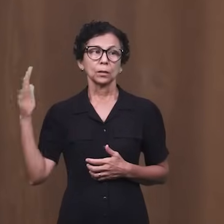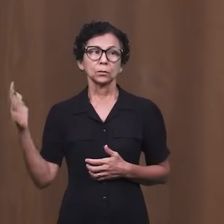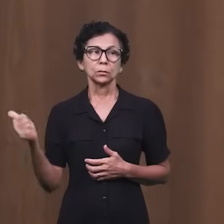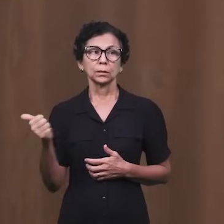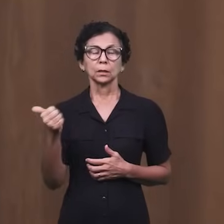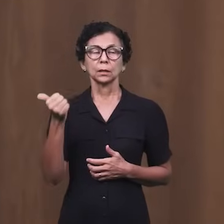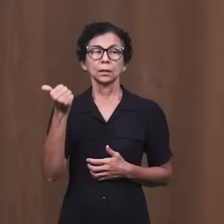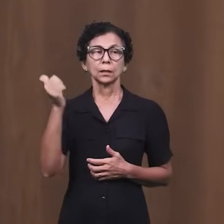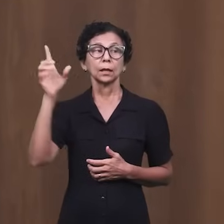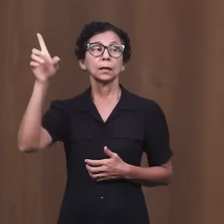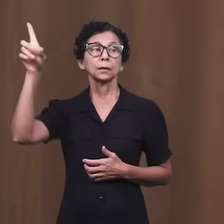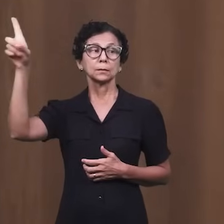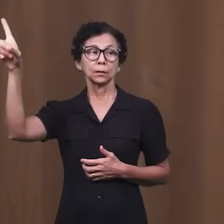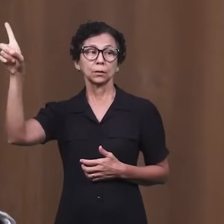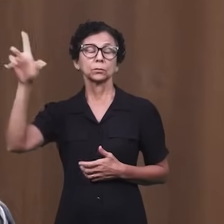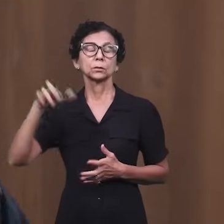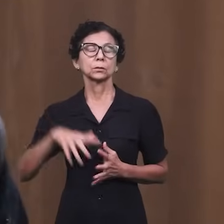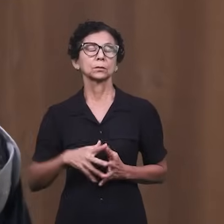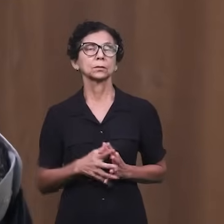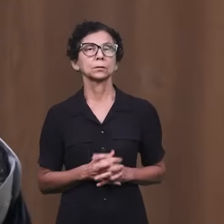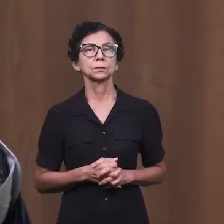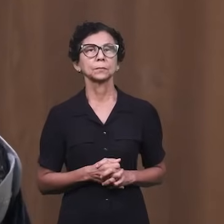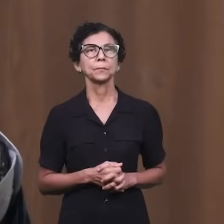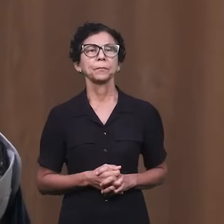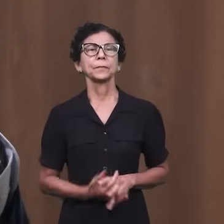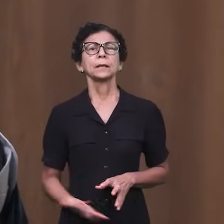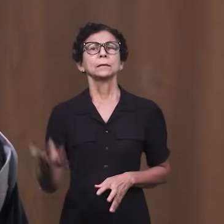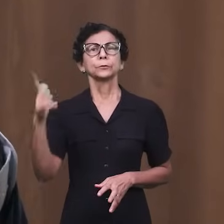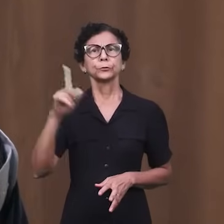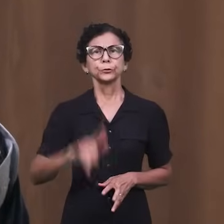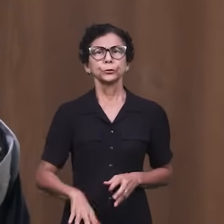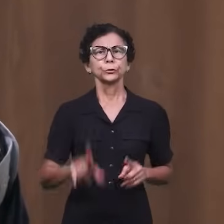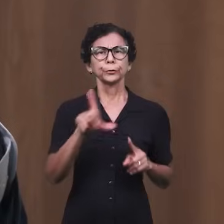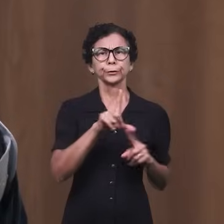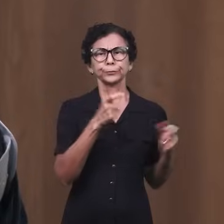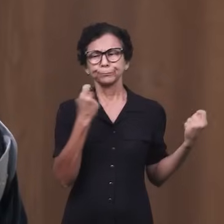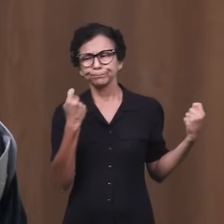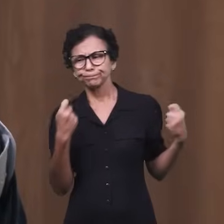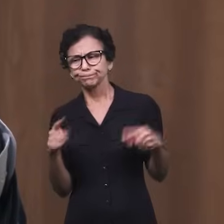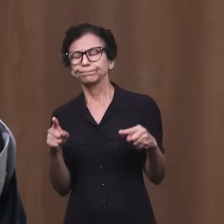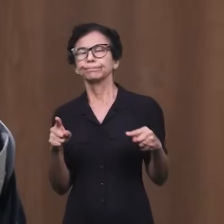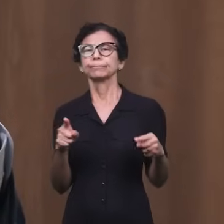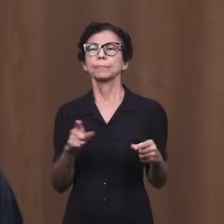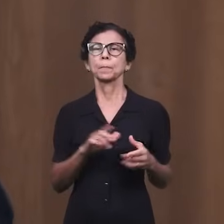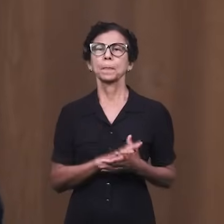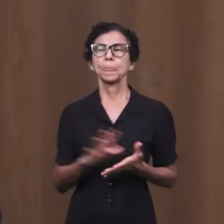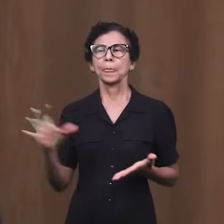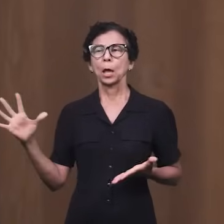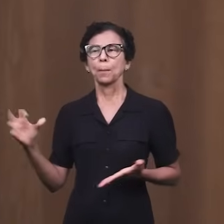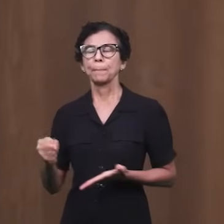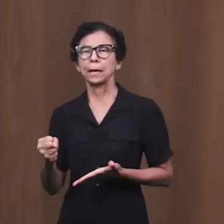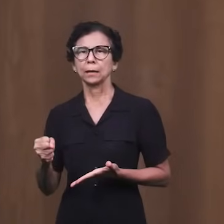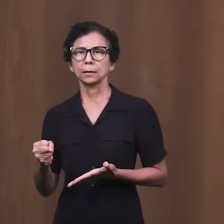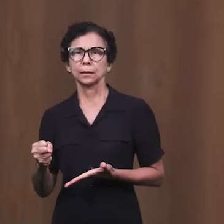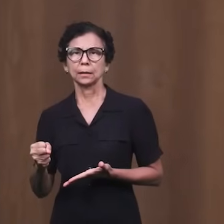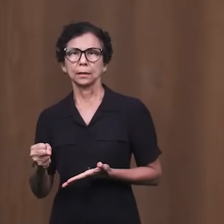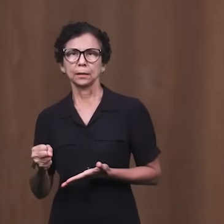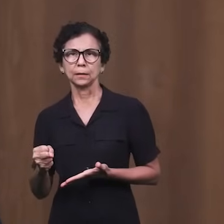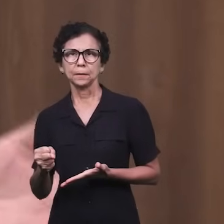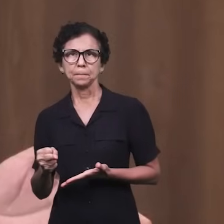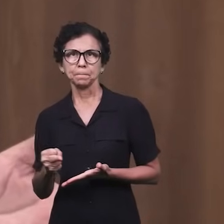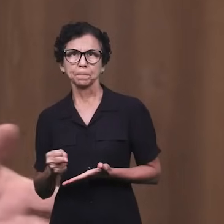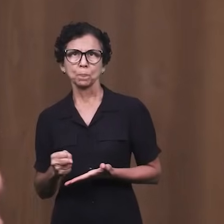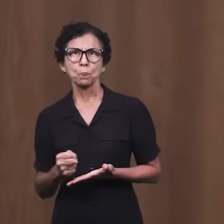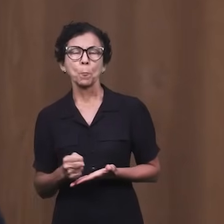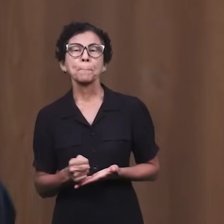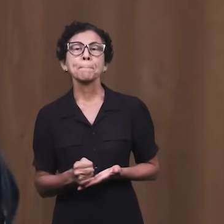somente ao Senhor teu Deus aí numa última investida o adversário leva Jesus é o pináculo do templo e